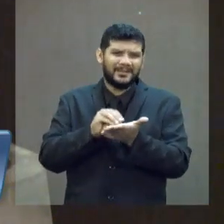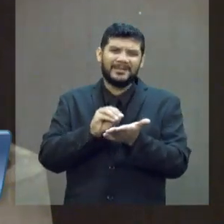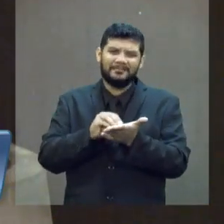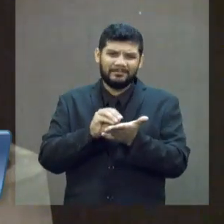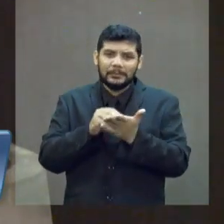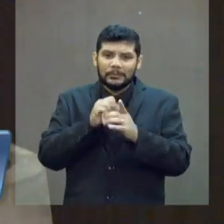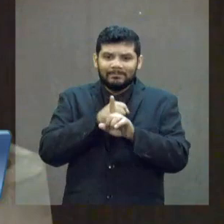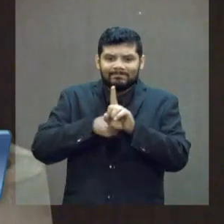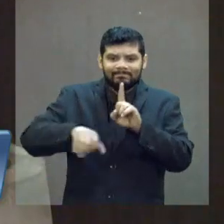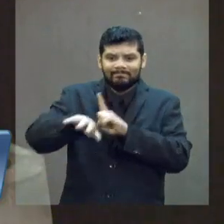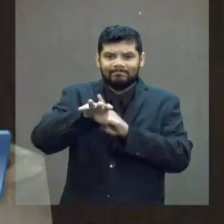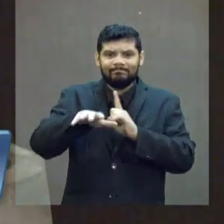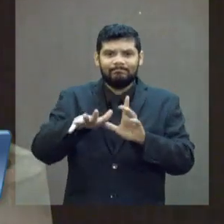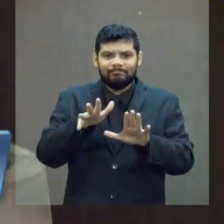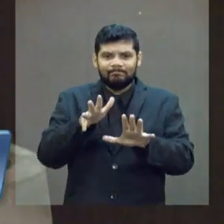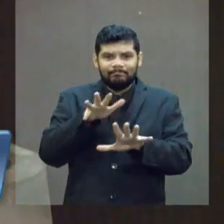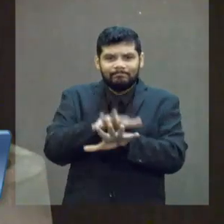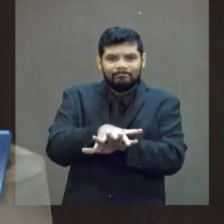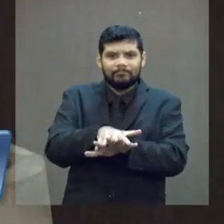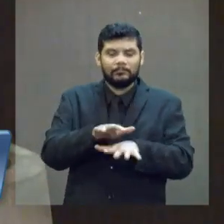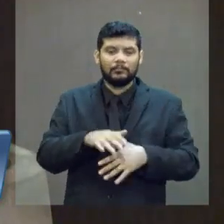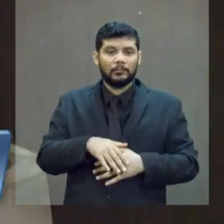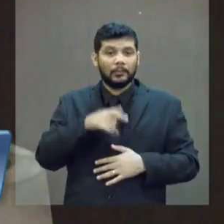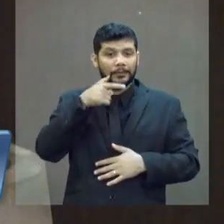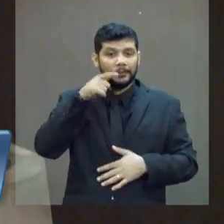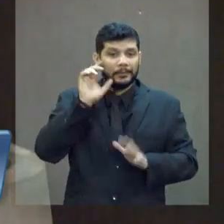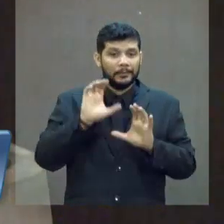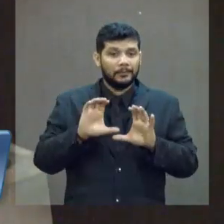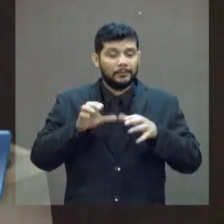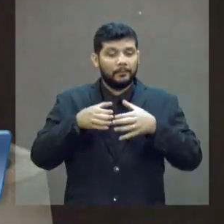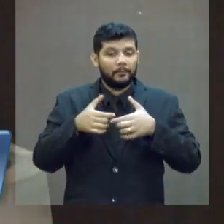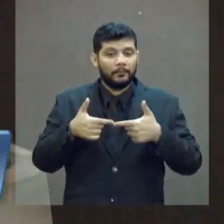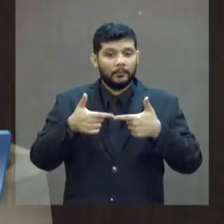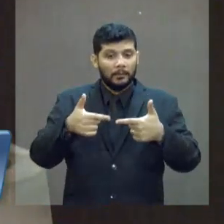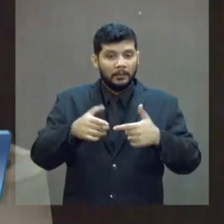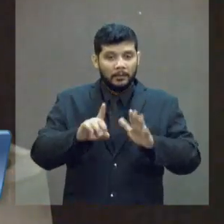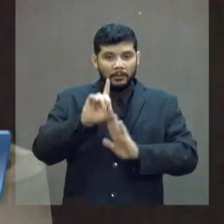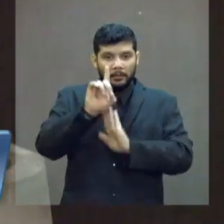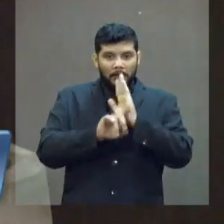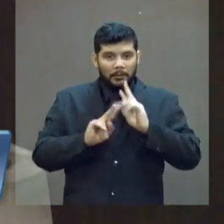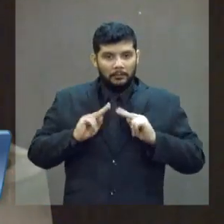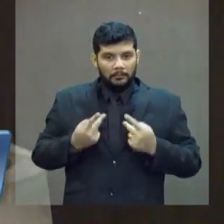inclusiva. Ontem, a Comissão de Direitos Humanos, que eu presido,